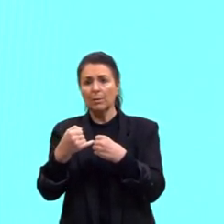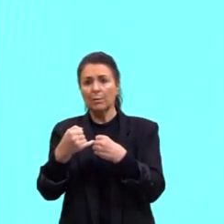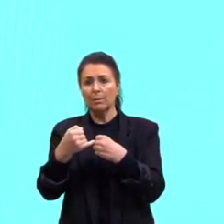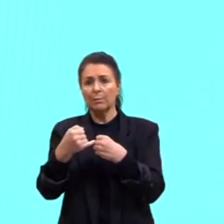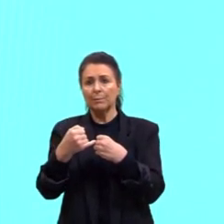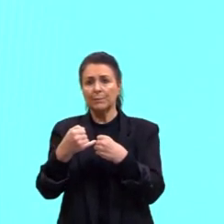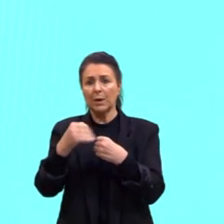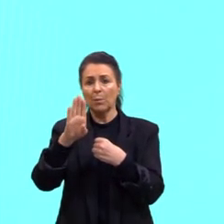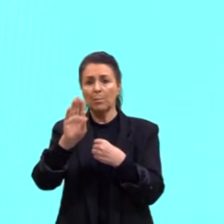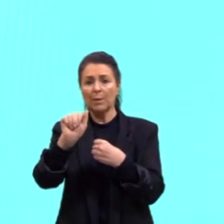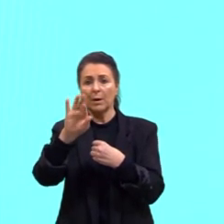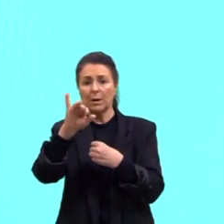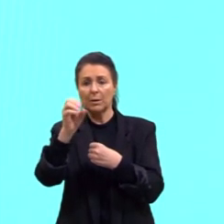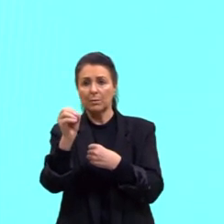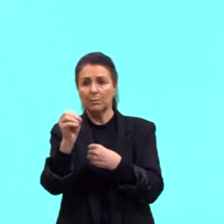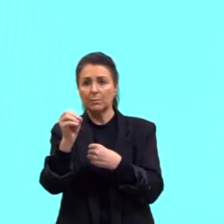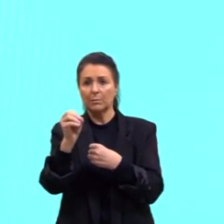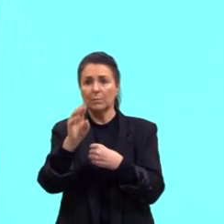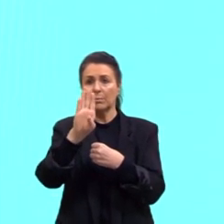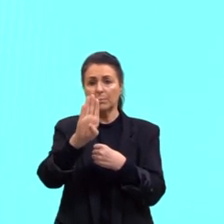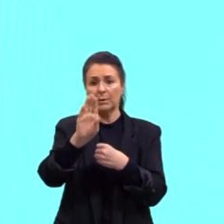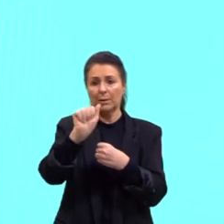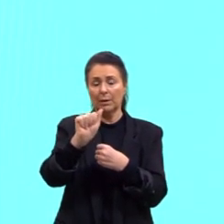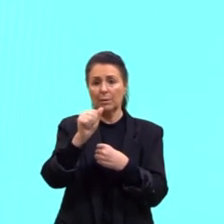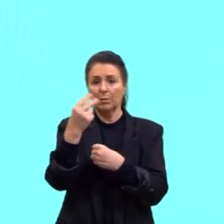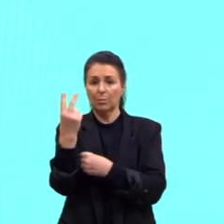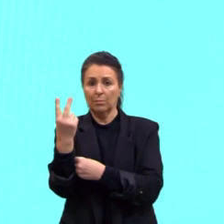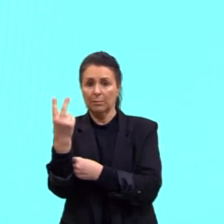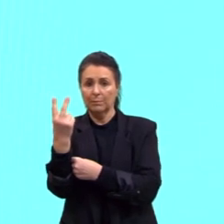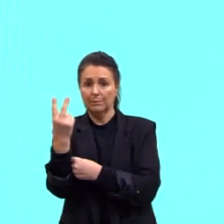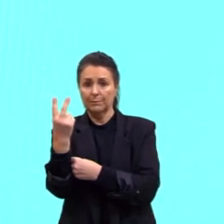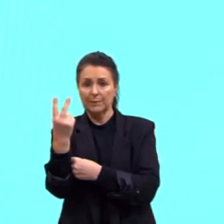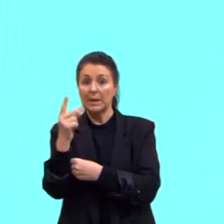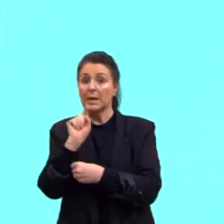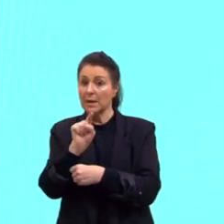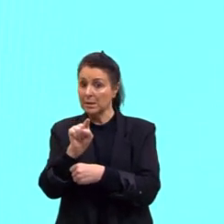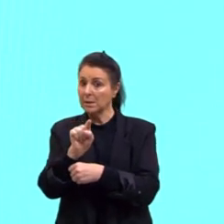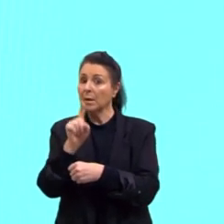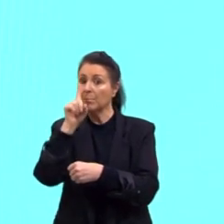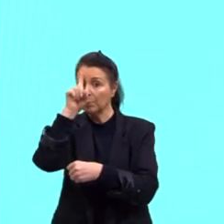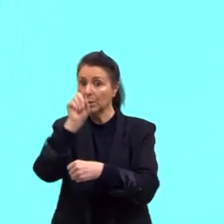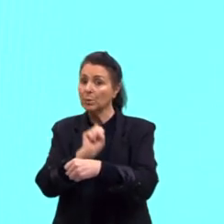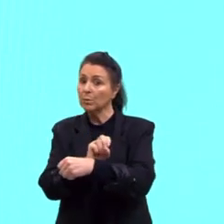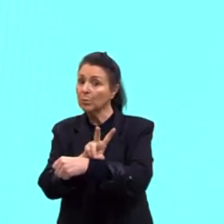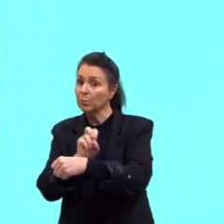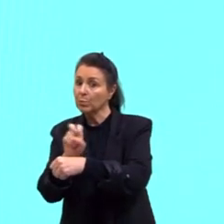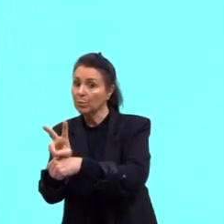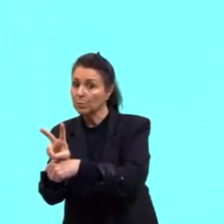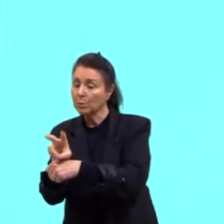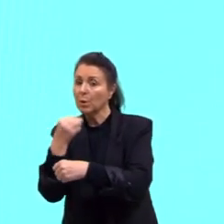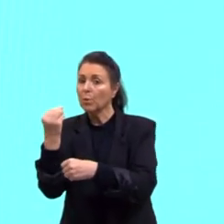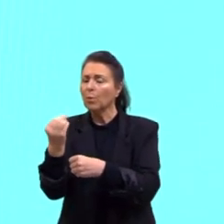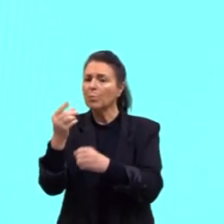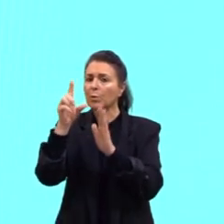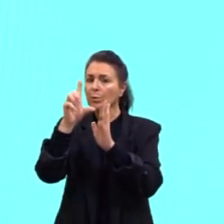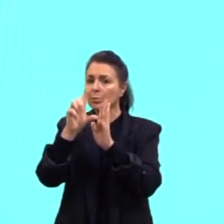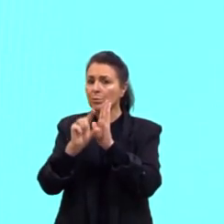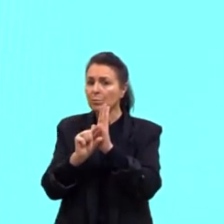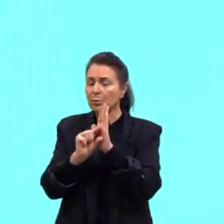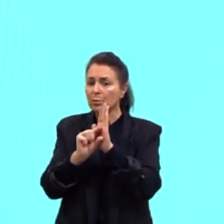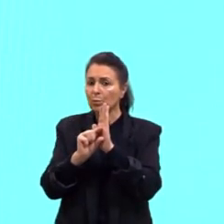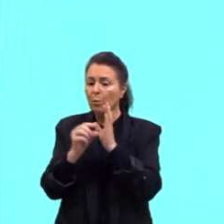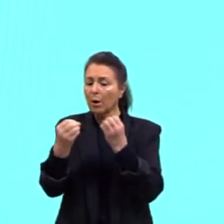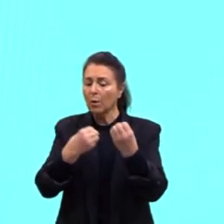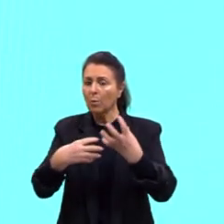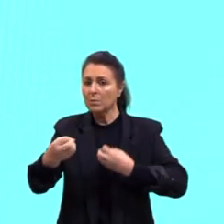é isso aqui o tóxico né Então como que eu posso fazer para diminuir a